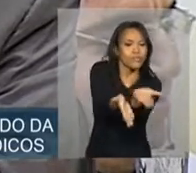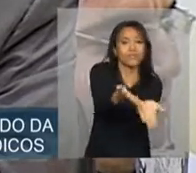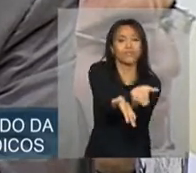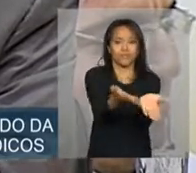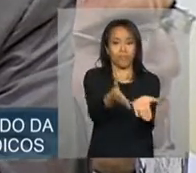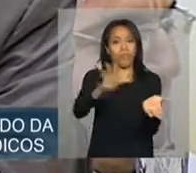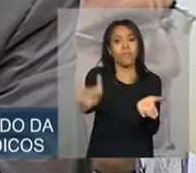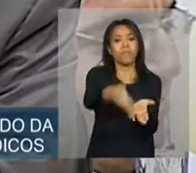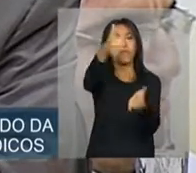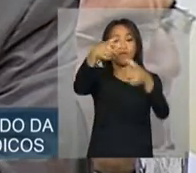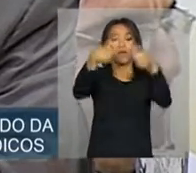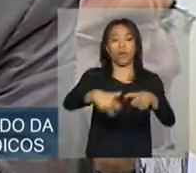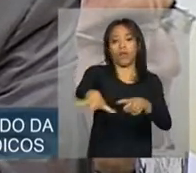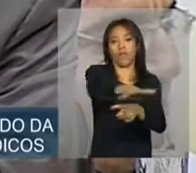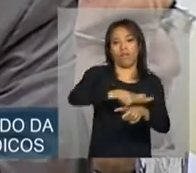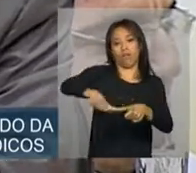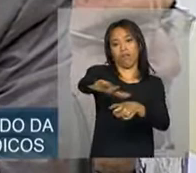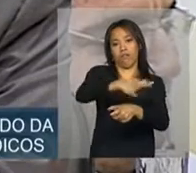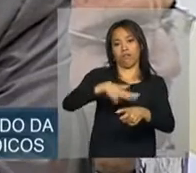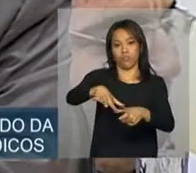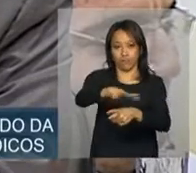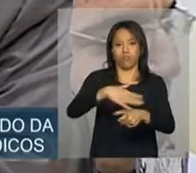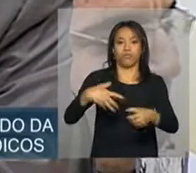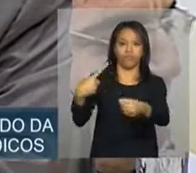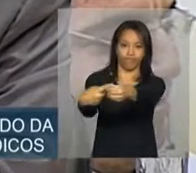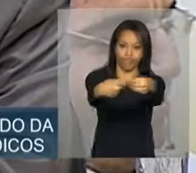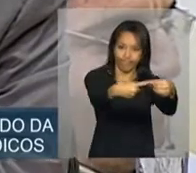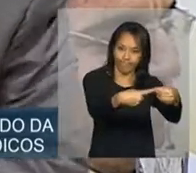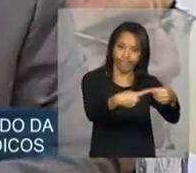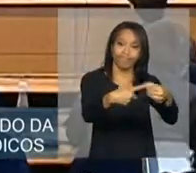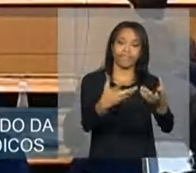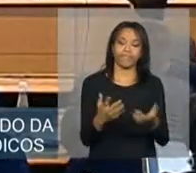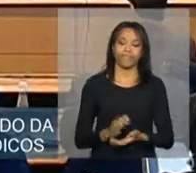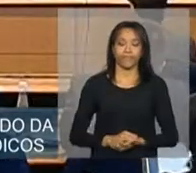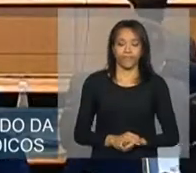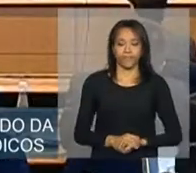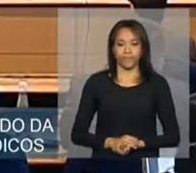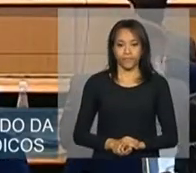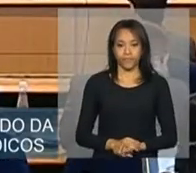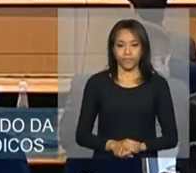a melhorar as estruturas civis saúde melhorar o atendimento à nossa população